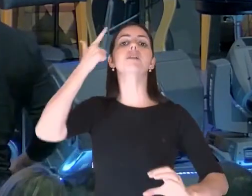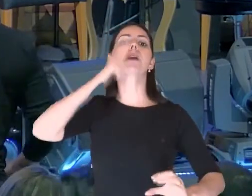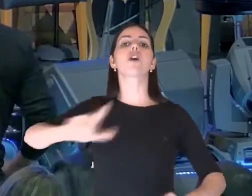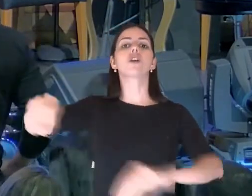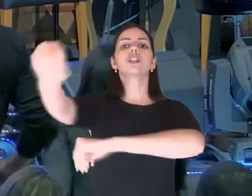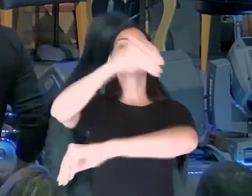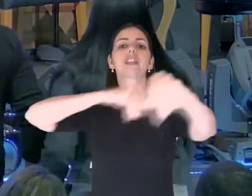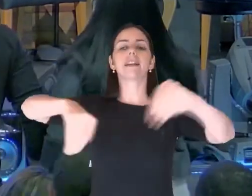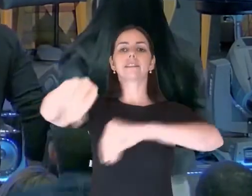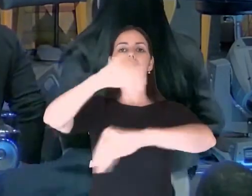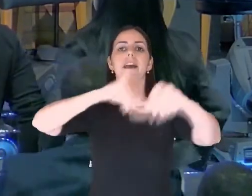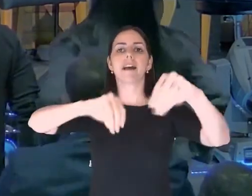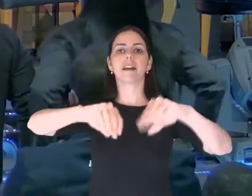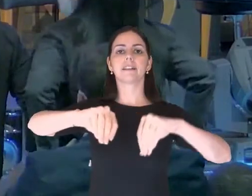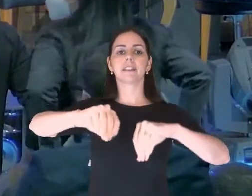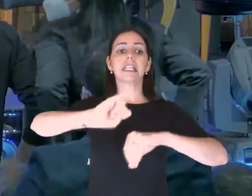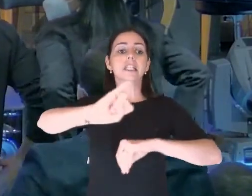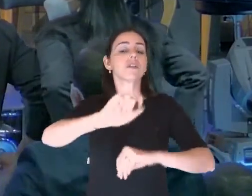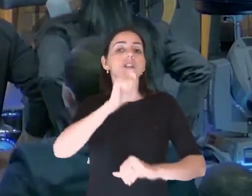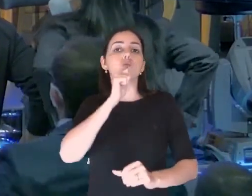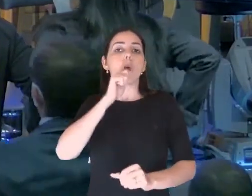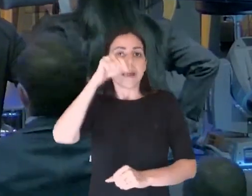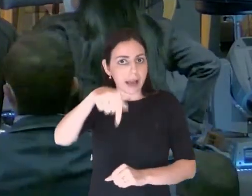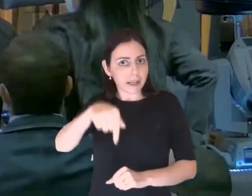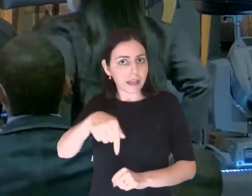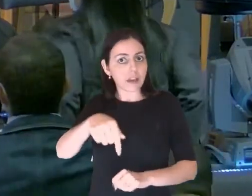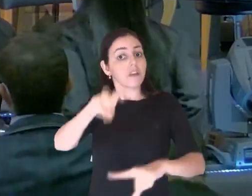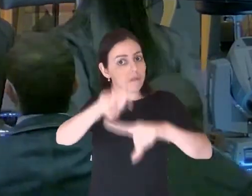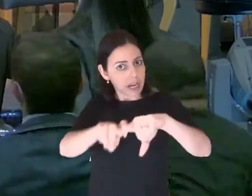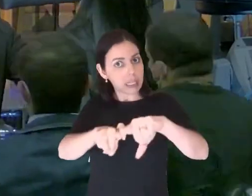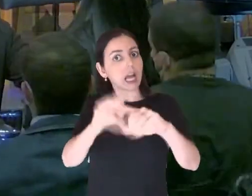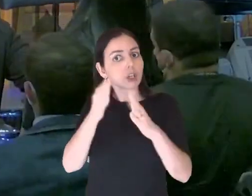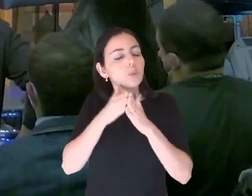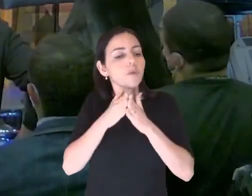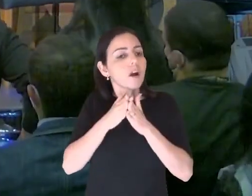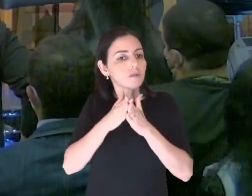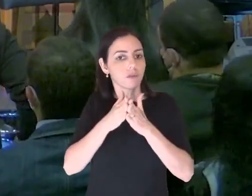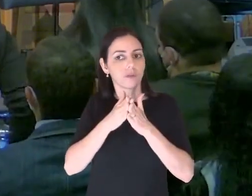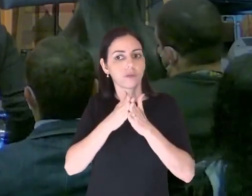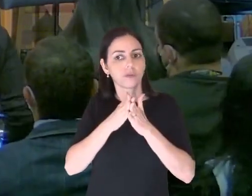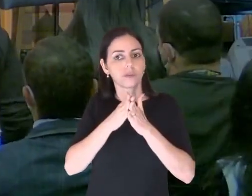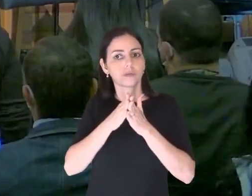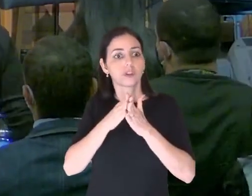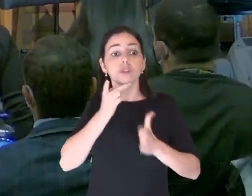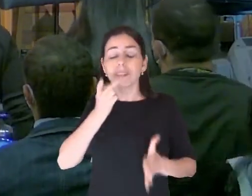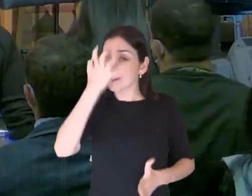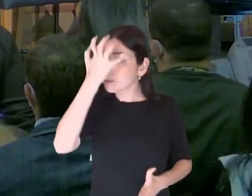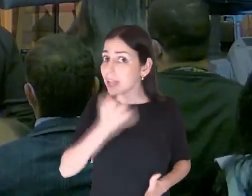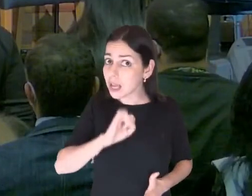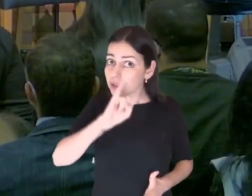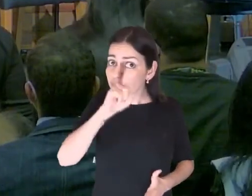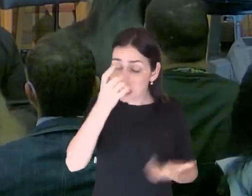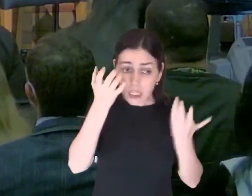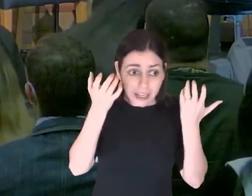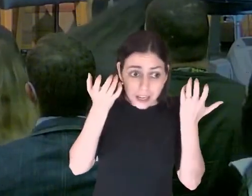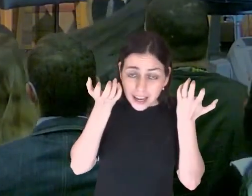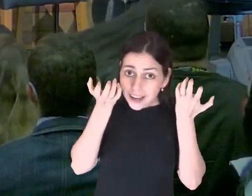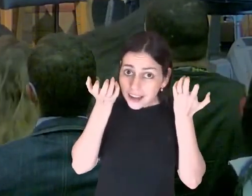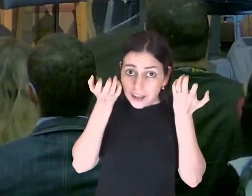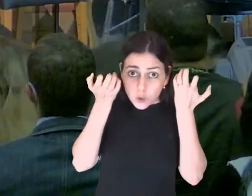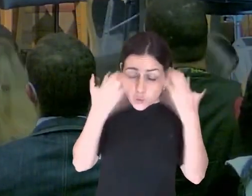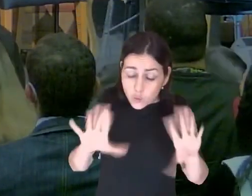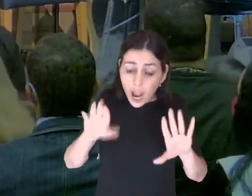Se você não se enquadra nisso, pode permanecer sentado. Pode, a gente nem vai ficar chateado. Na boa, estou falando de boa.